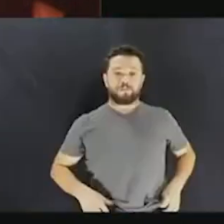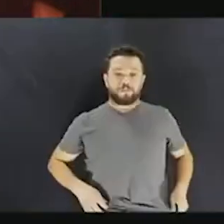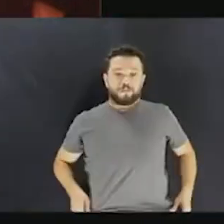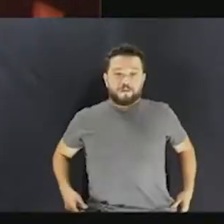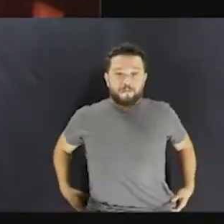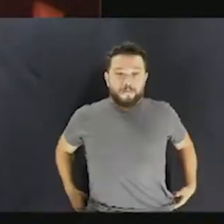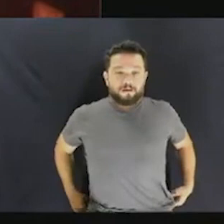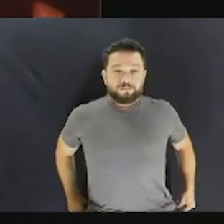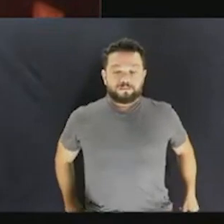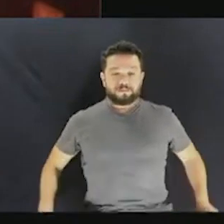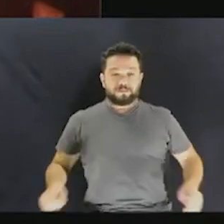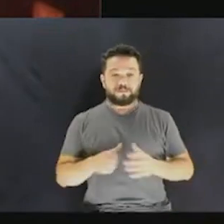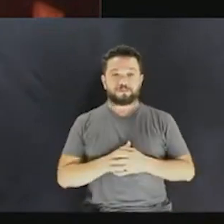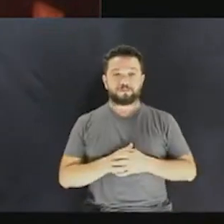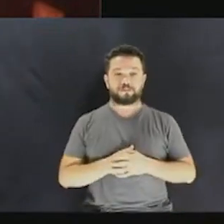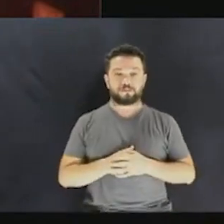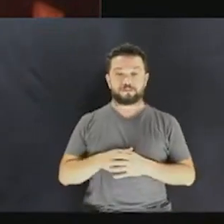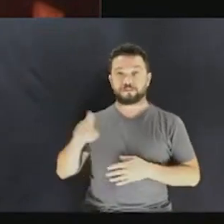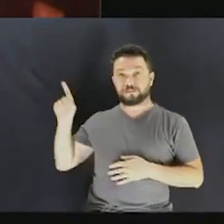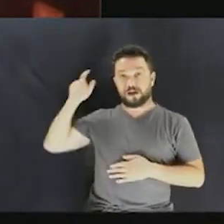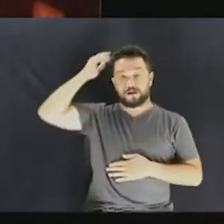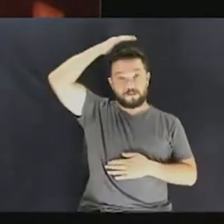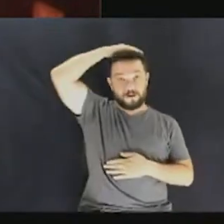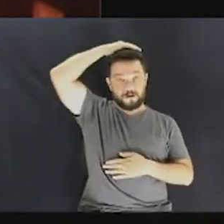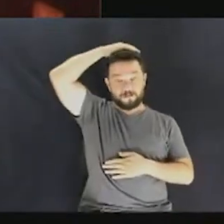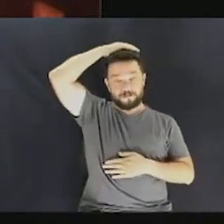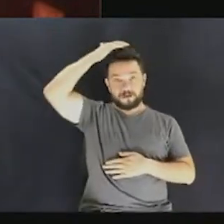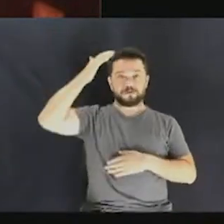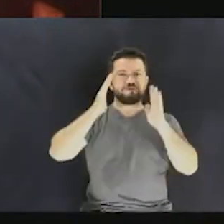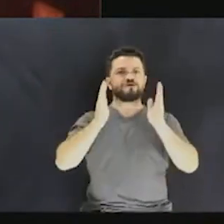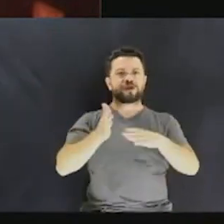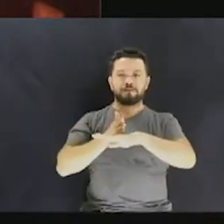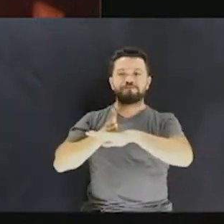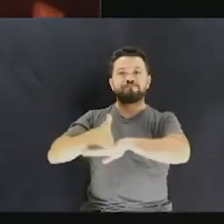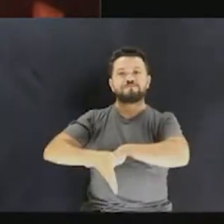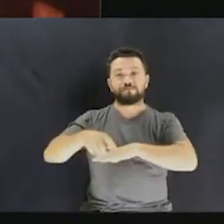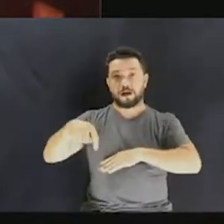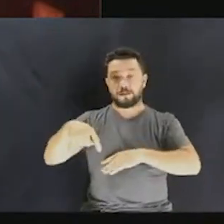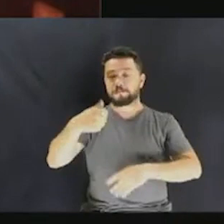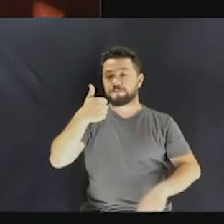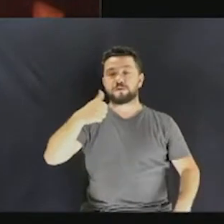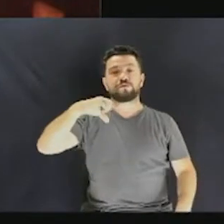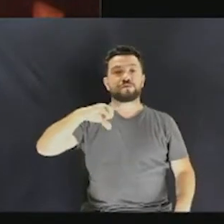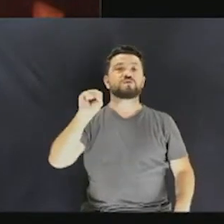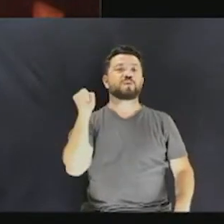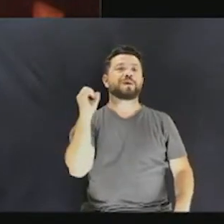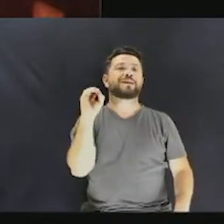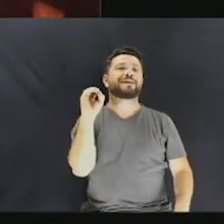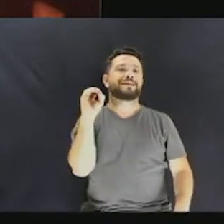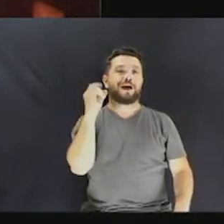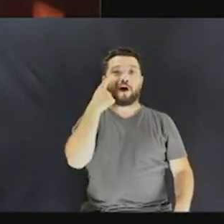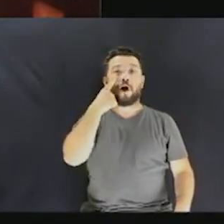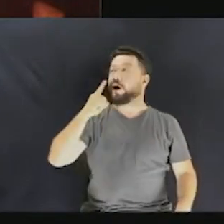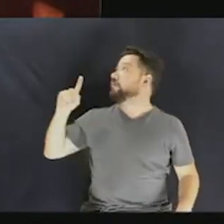5 e 6 de julho do ano de 1980 conforme a ilustração vejo ali João Paulo e